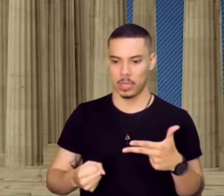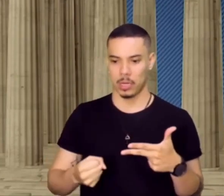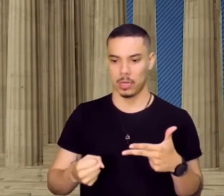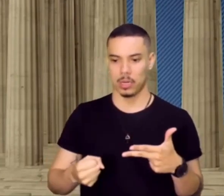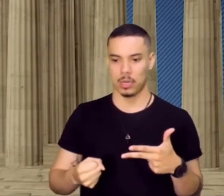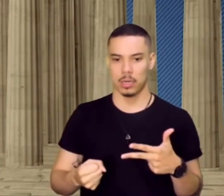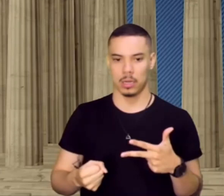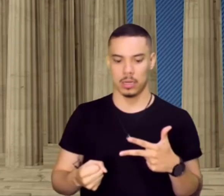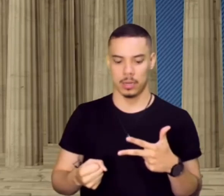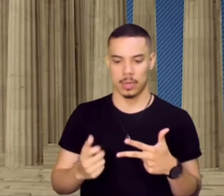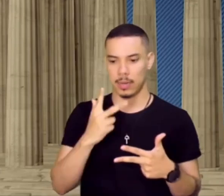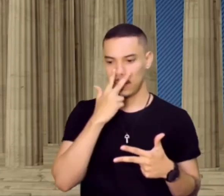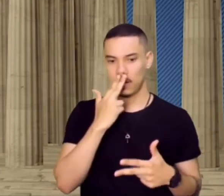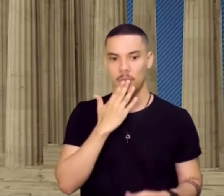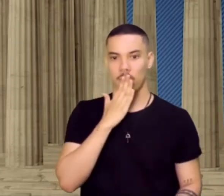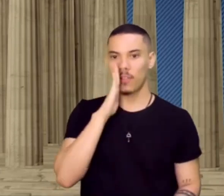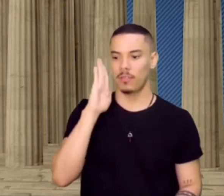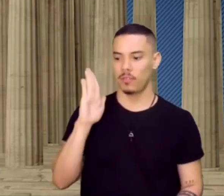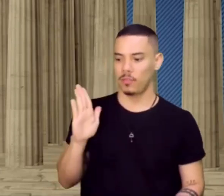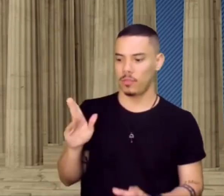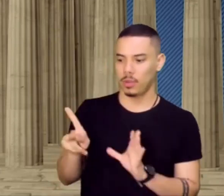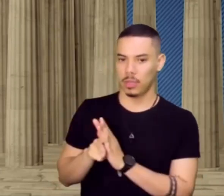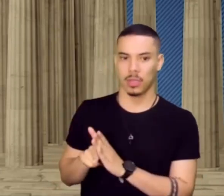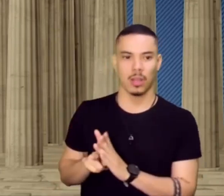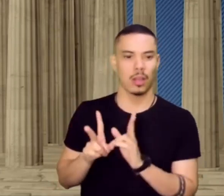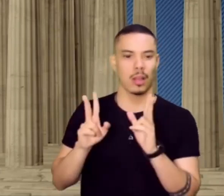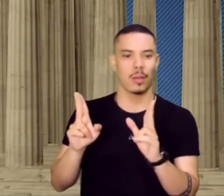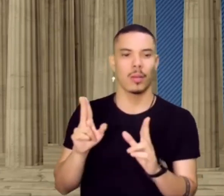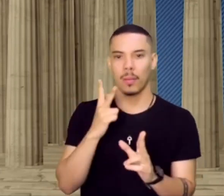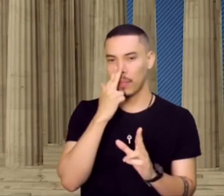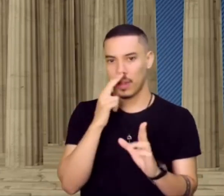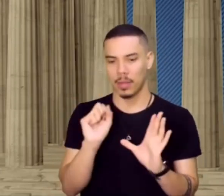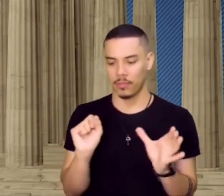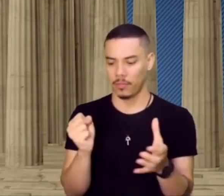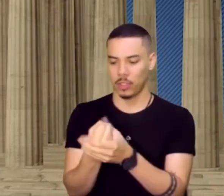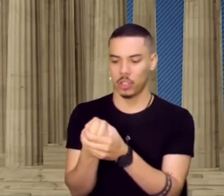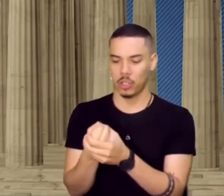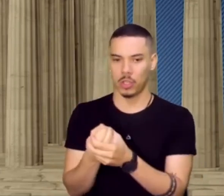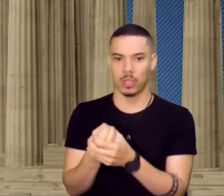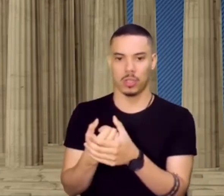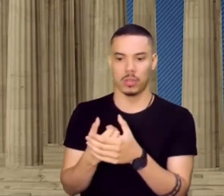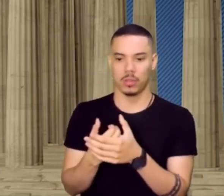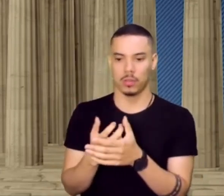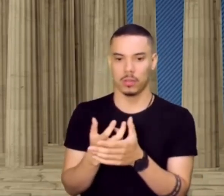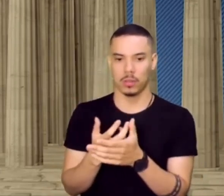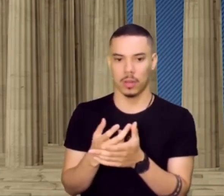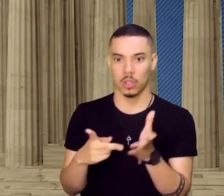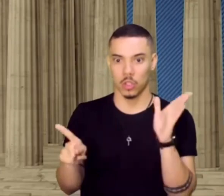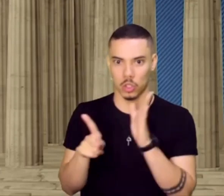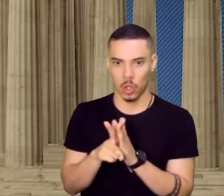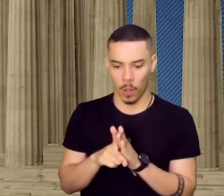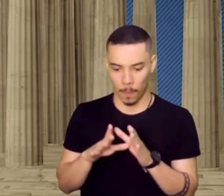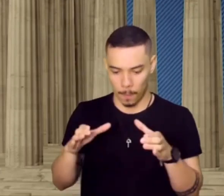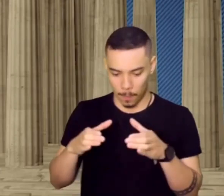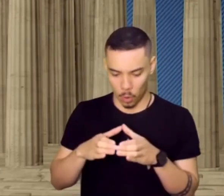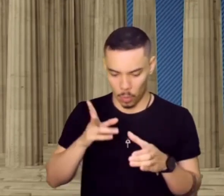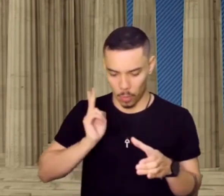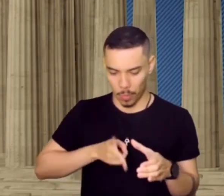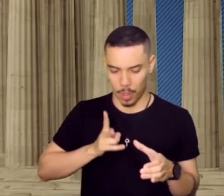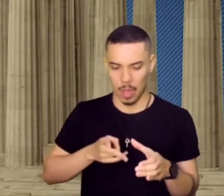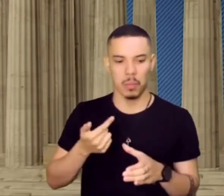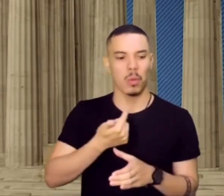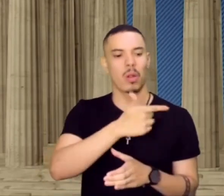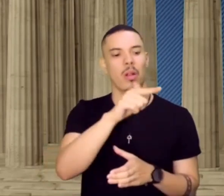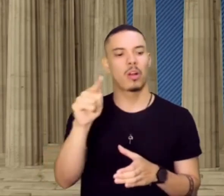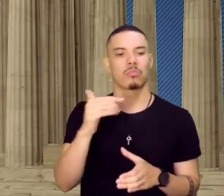vão favorecer, é como se fosse uma sociedade fechada. Favorece aqueles que estão ali dentro, o grupinho.